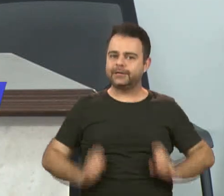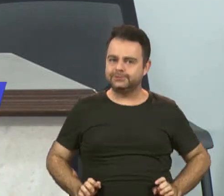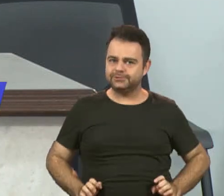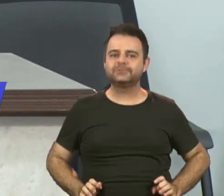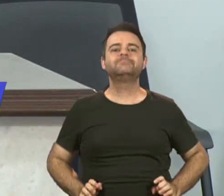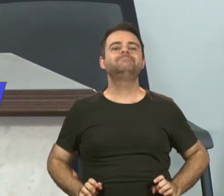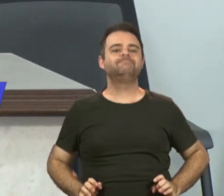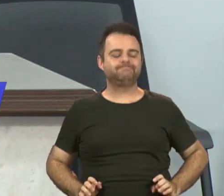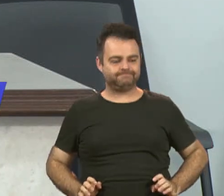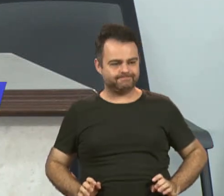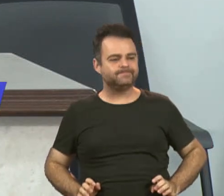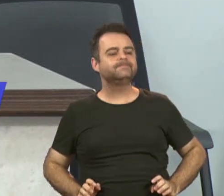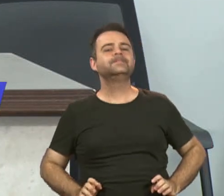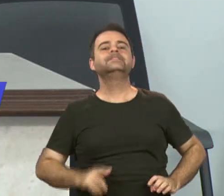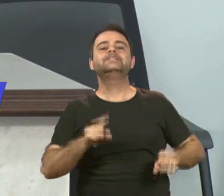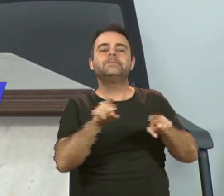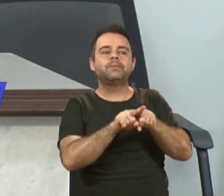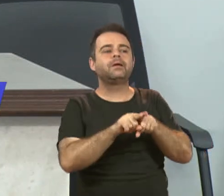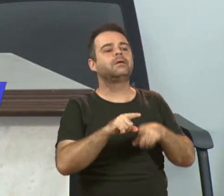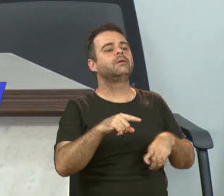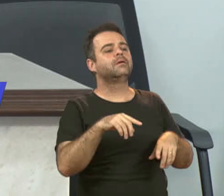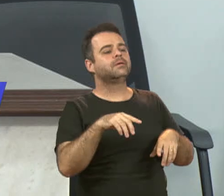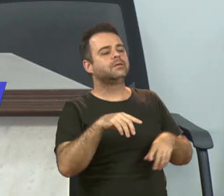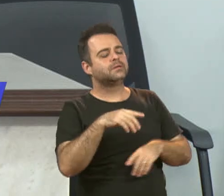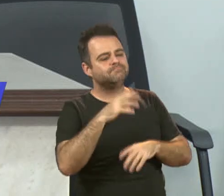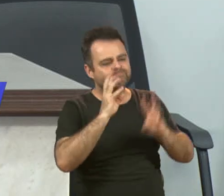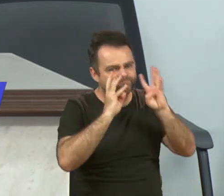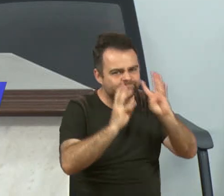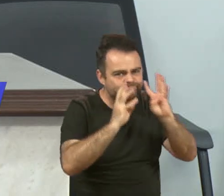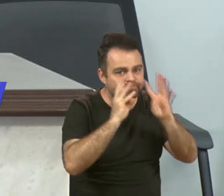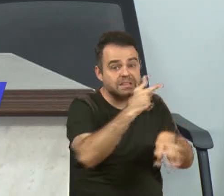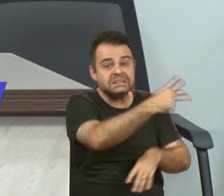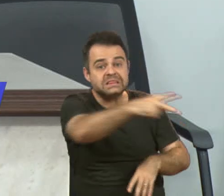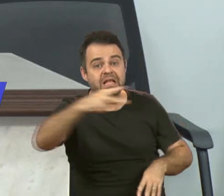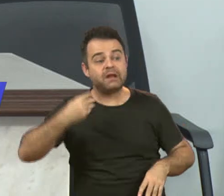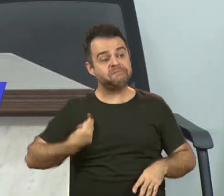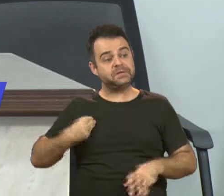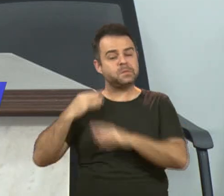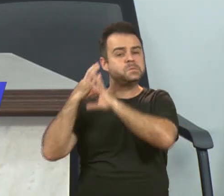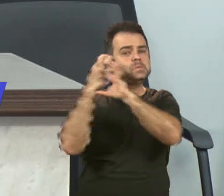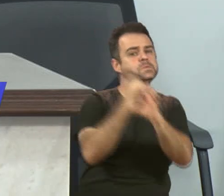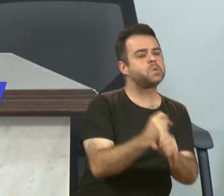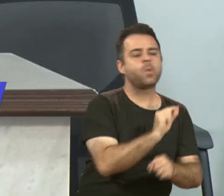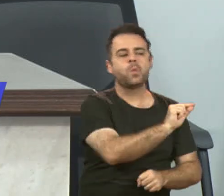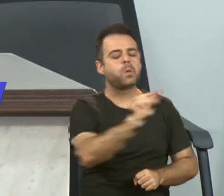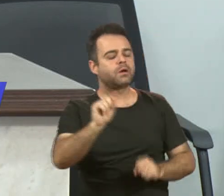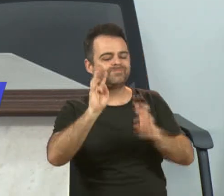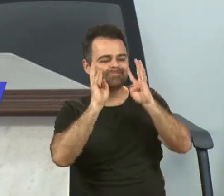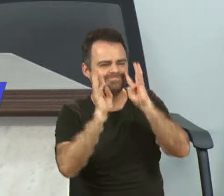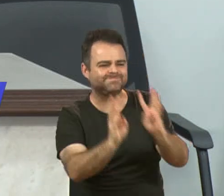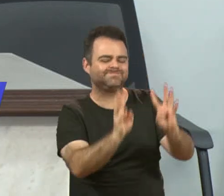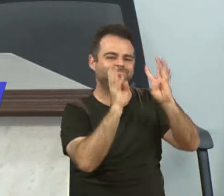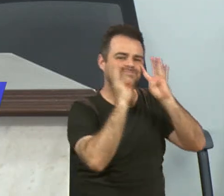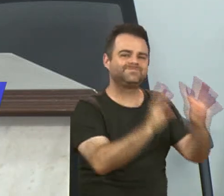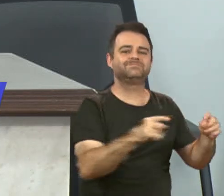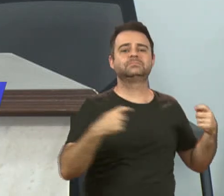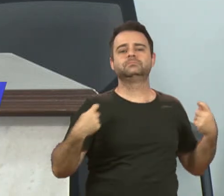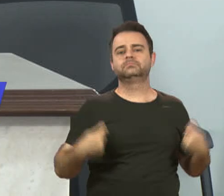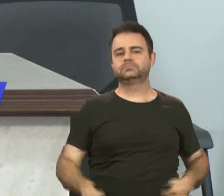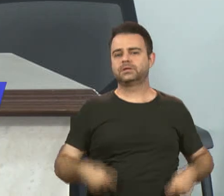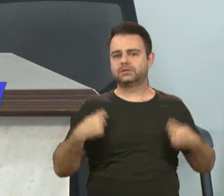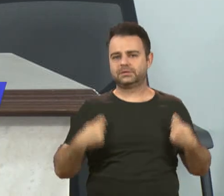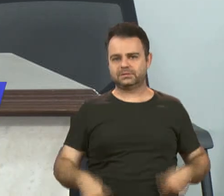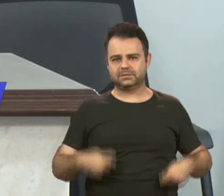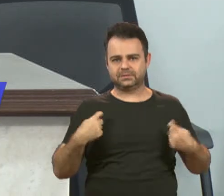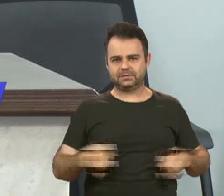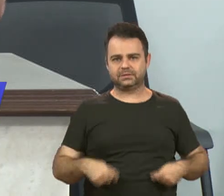E muita escuta qualificada nas questões que esses moradores e essa população de rua faz. Então, eu passo a